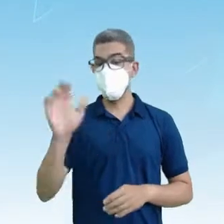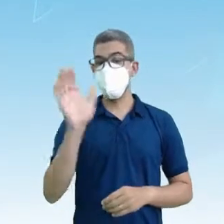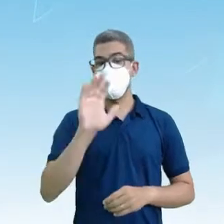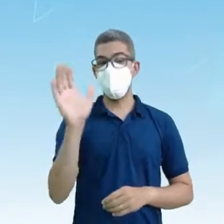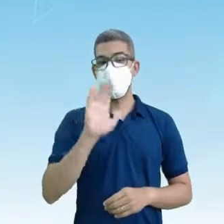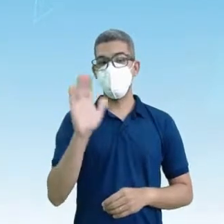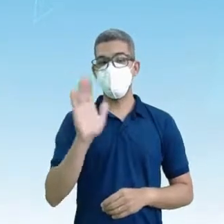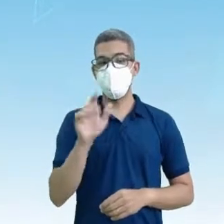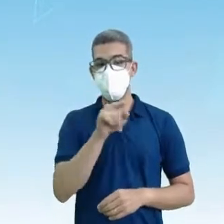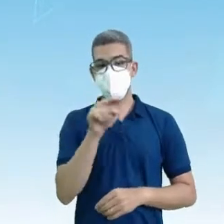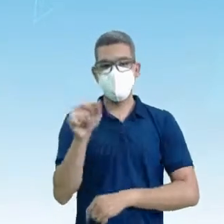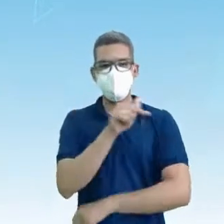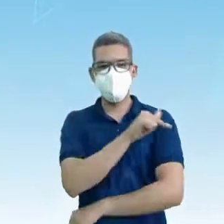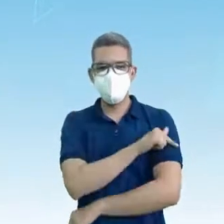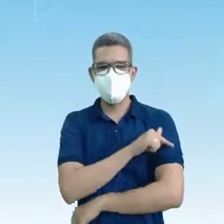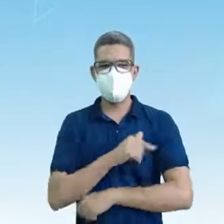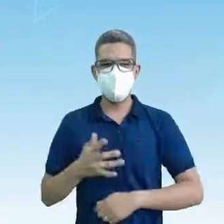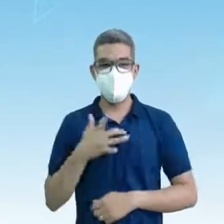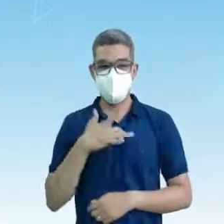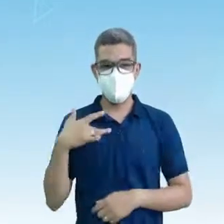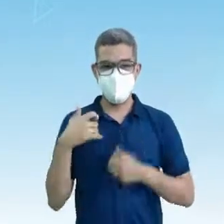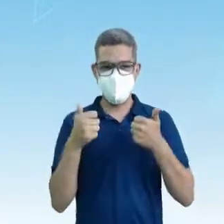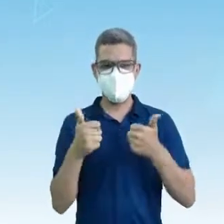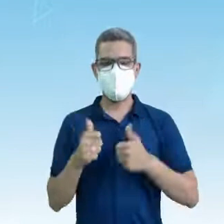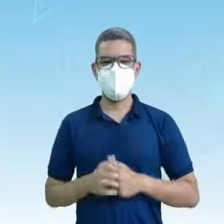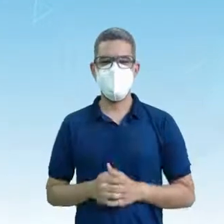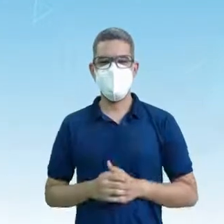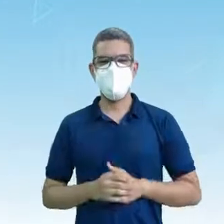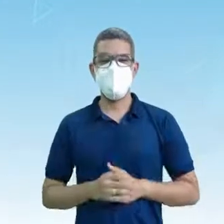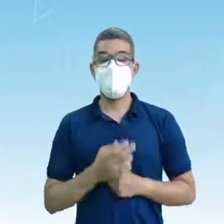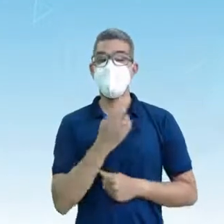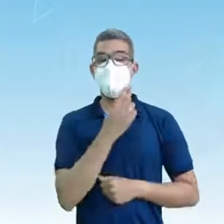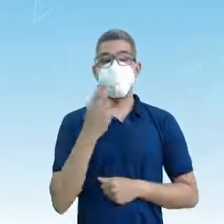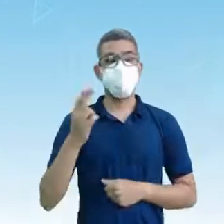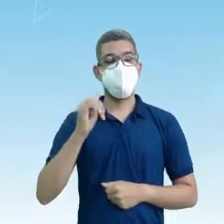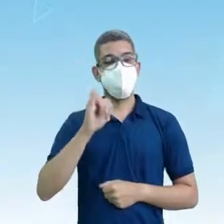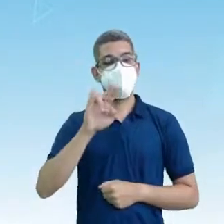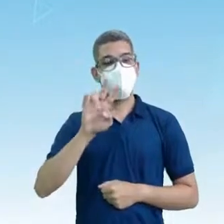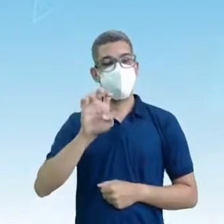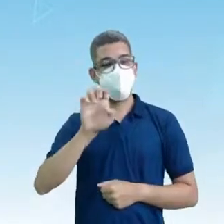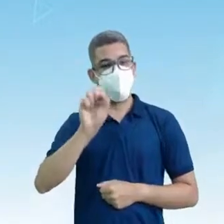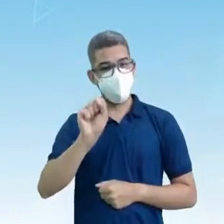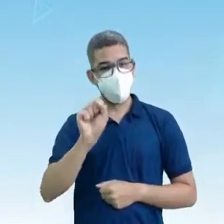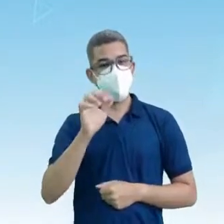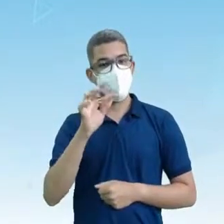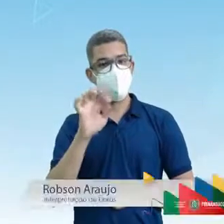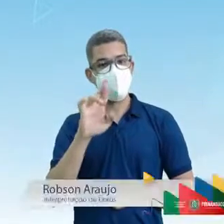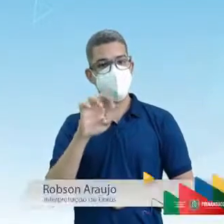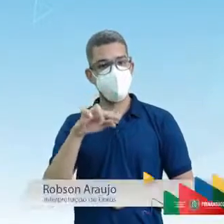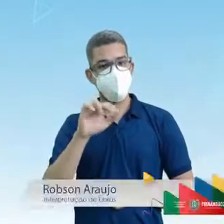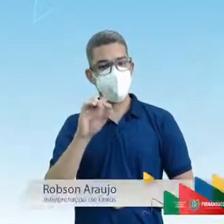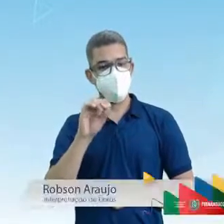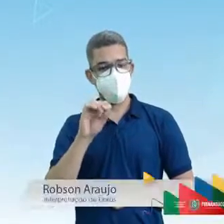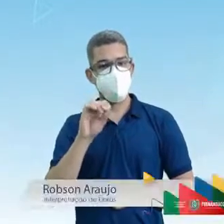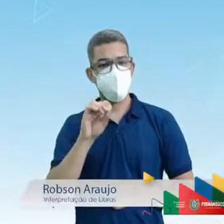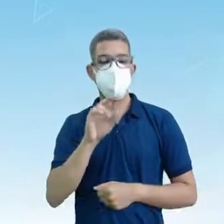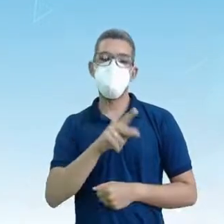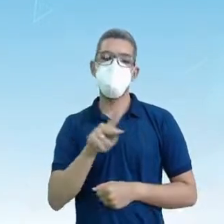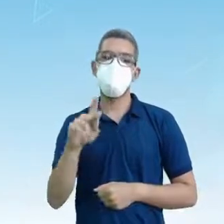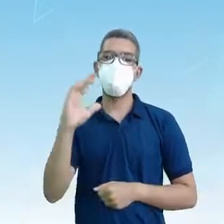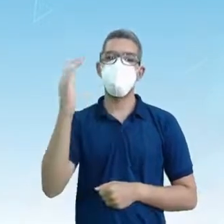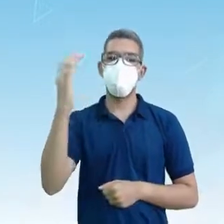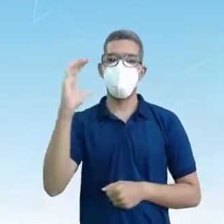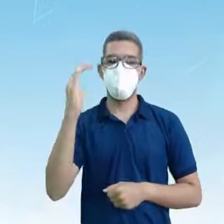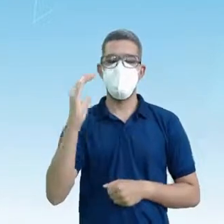Olá, galerinha do sétimo ano, tudo bem com vocês? Meu nome é Ives Fernando, eu sou professor de